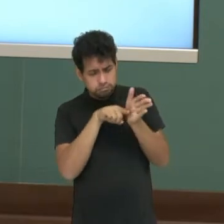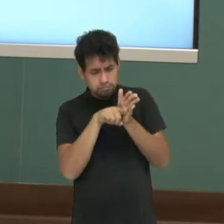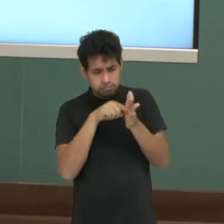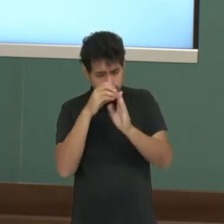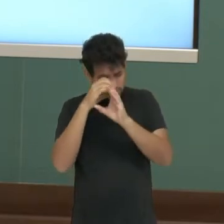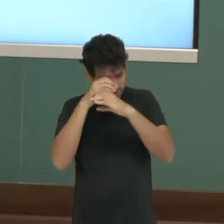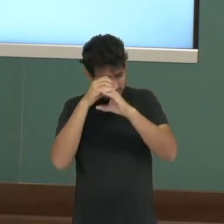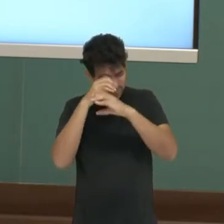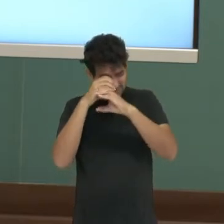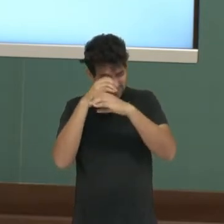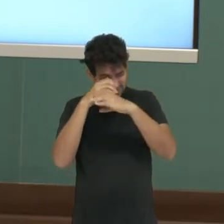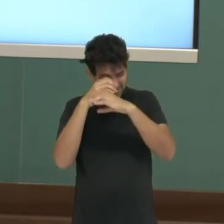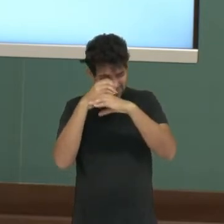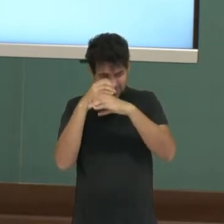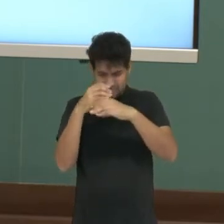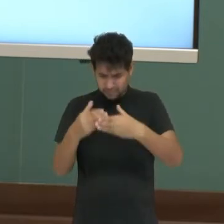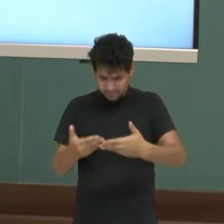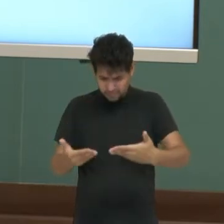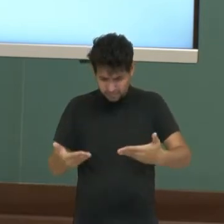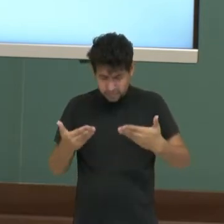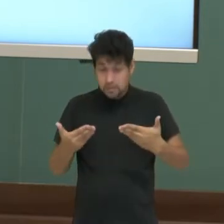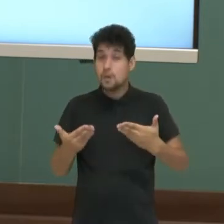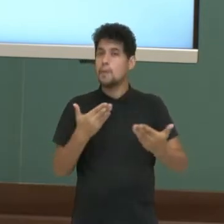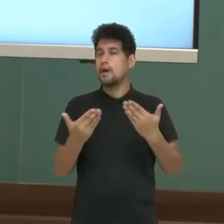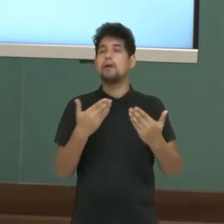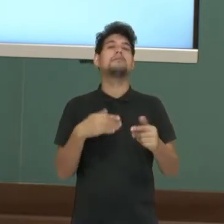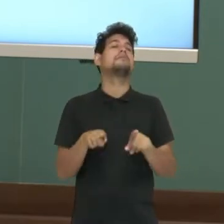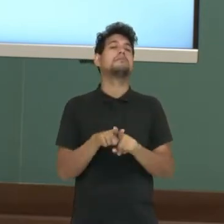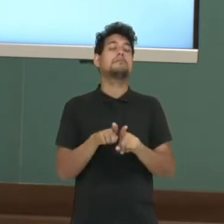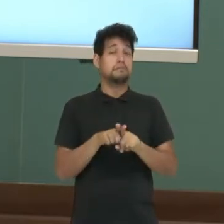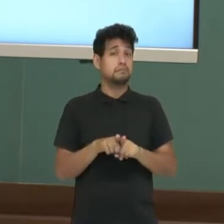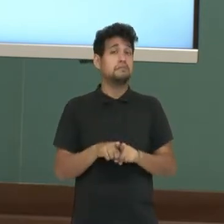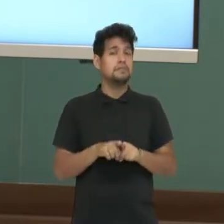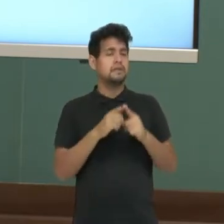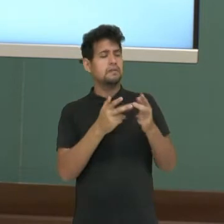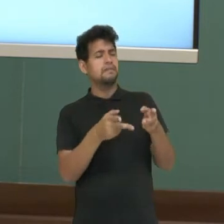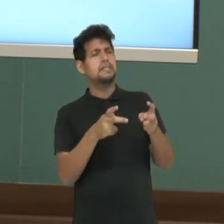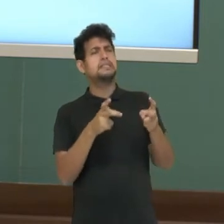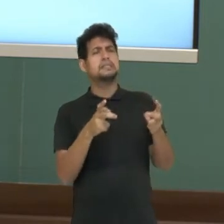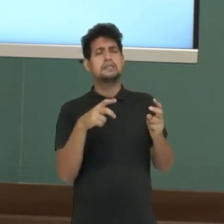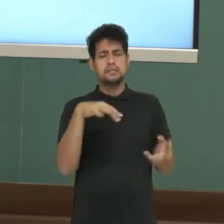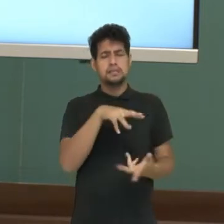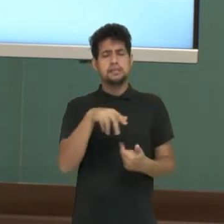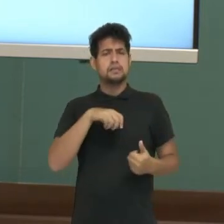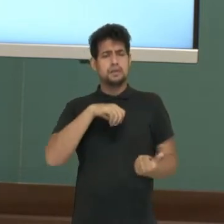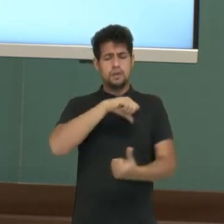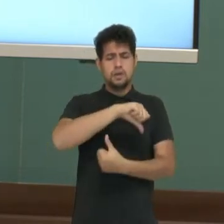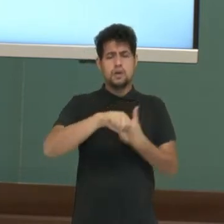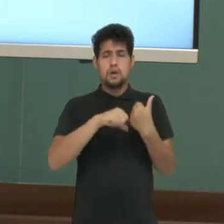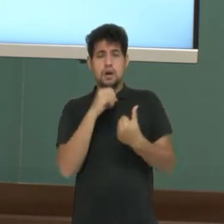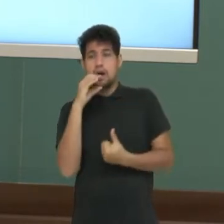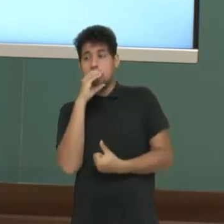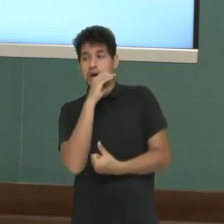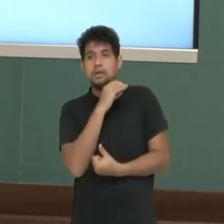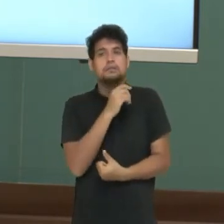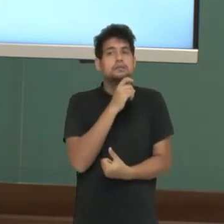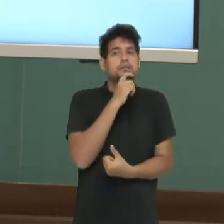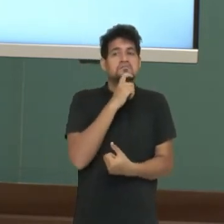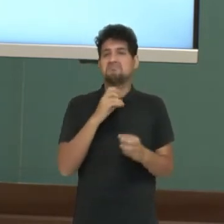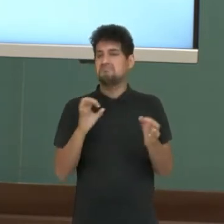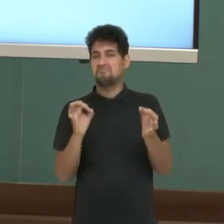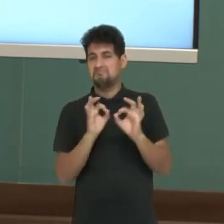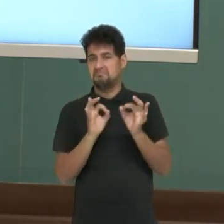nosso planeta, fazer comparações com a atualidade e, por exemplo, ver se o planeta está tendo mudanças climáticas severas ou não, né?